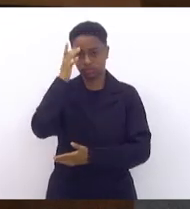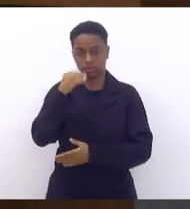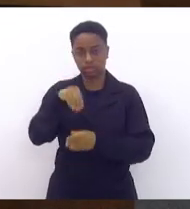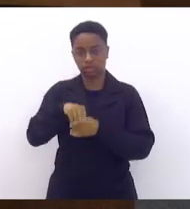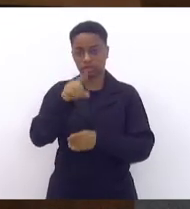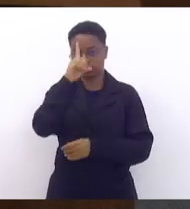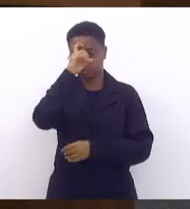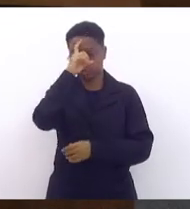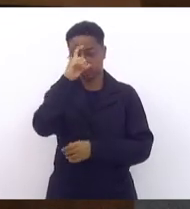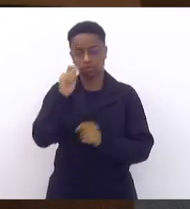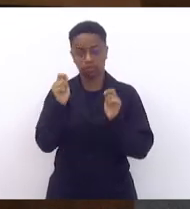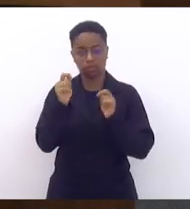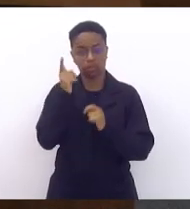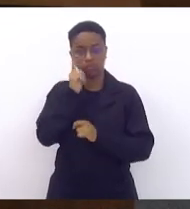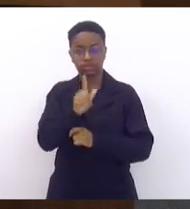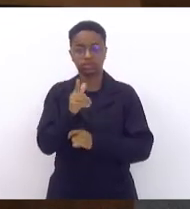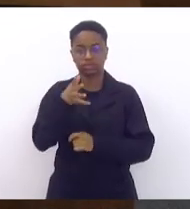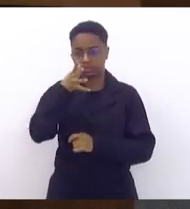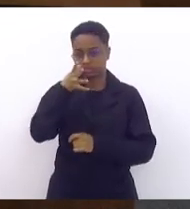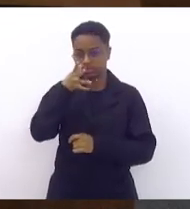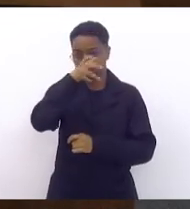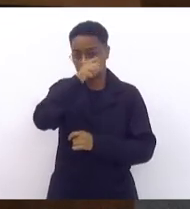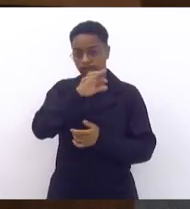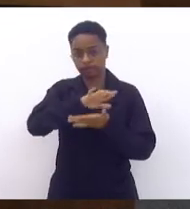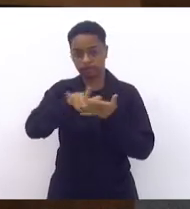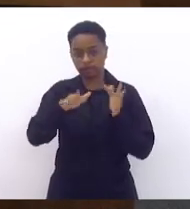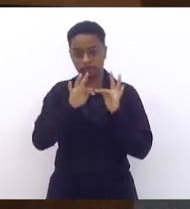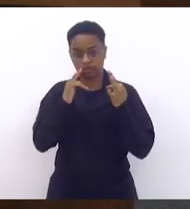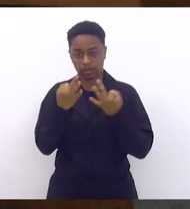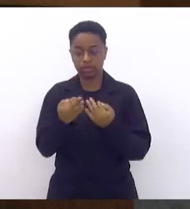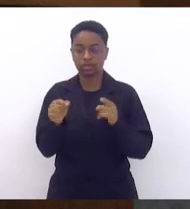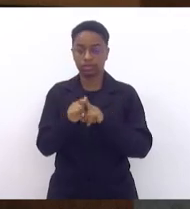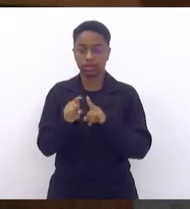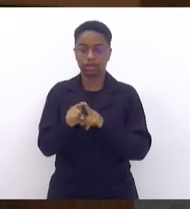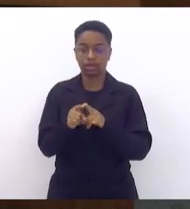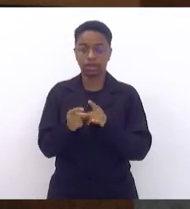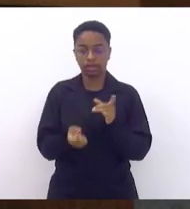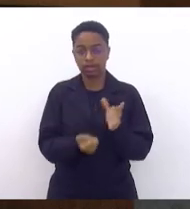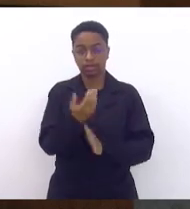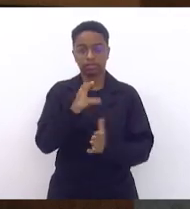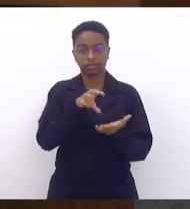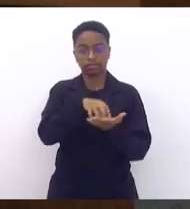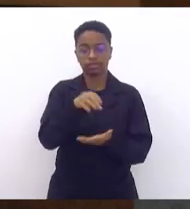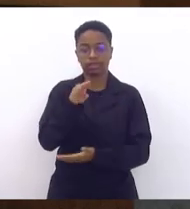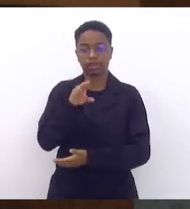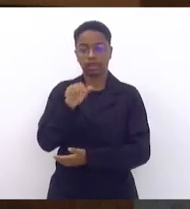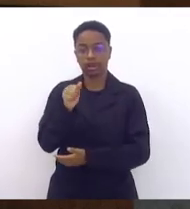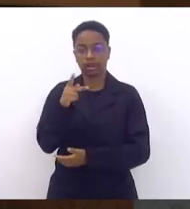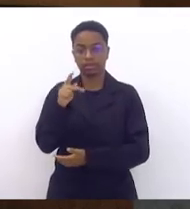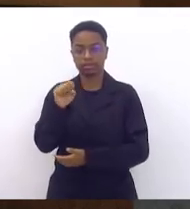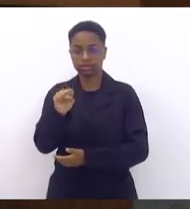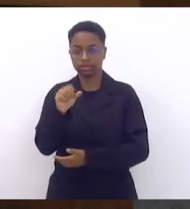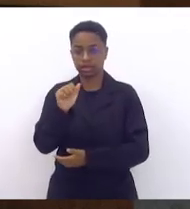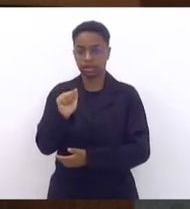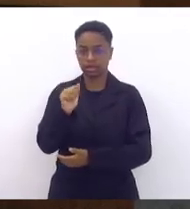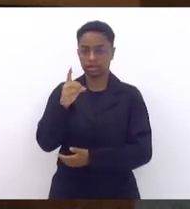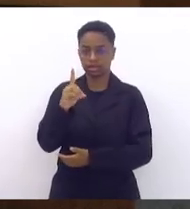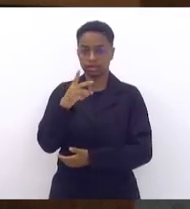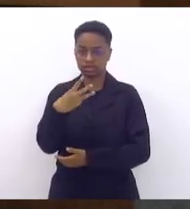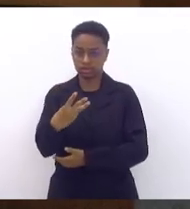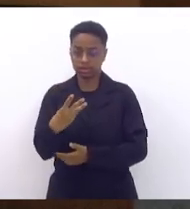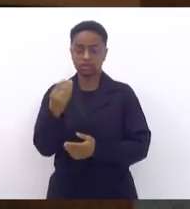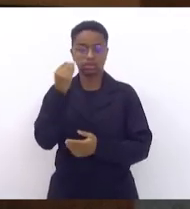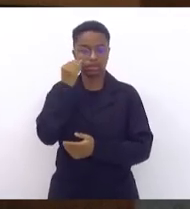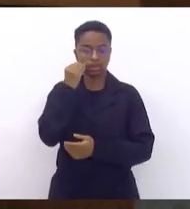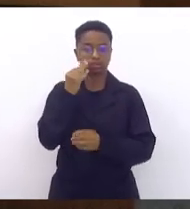muitas famílias, para abrir CAPS AD3, garantindo tratamento para usuários